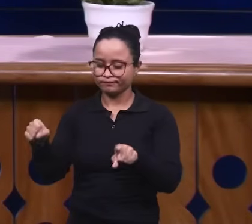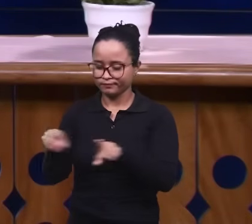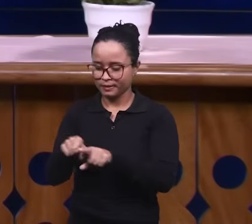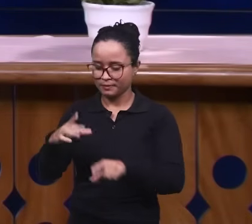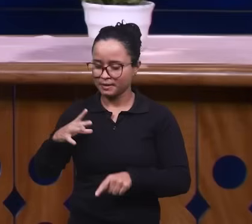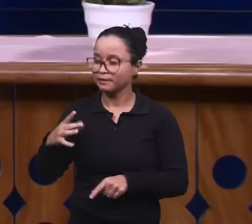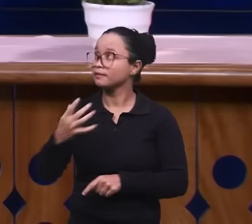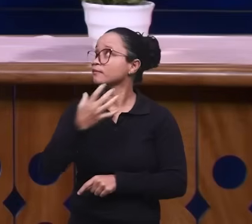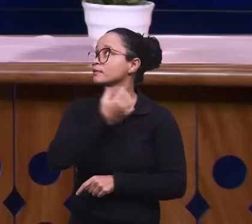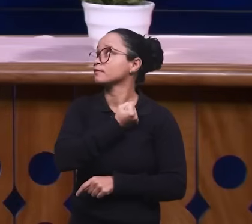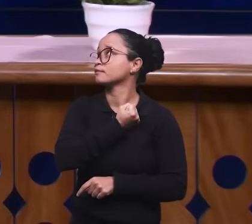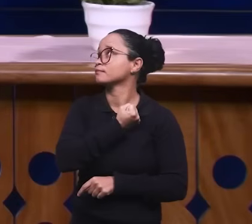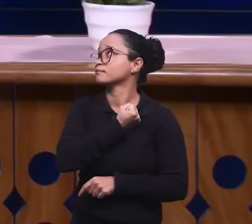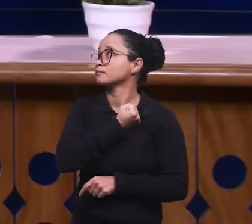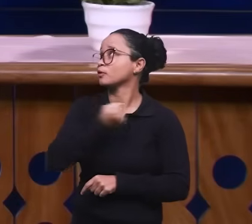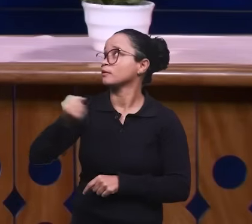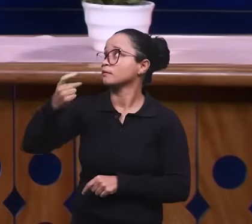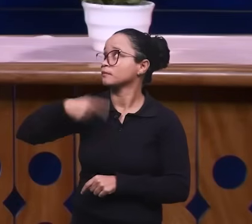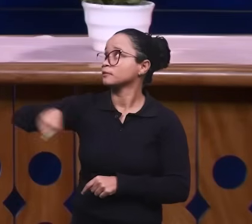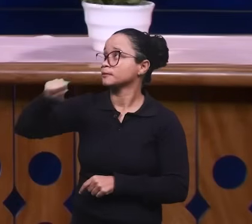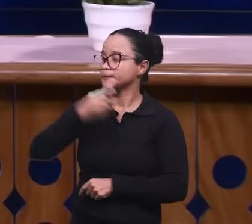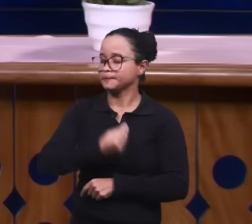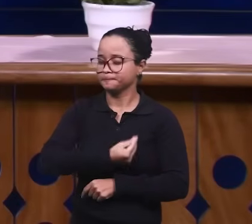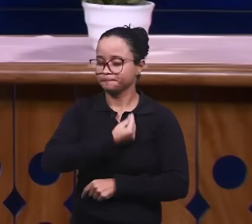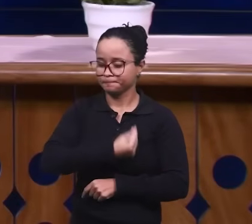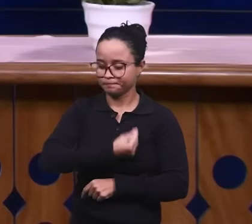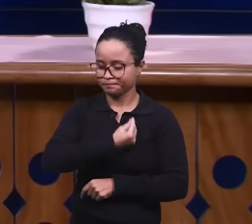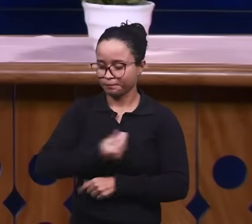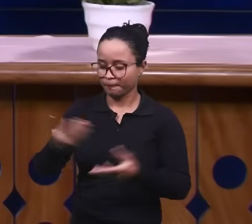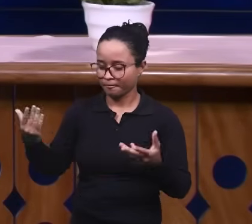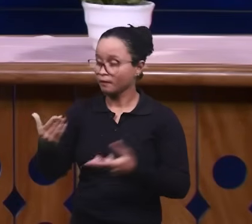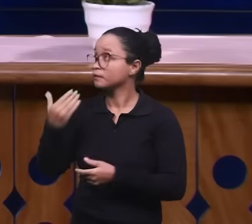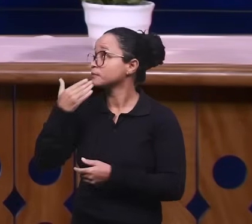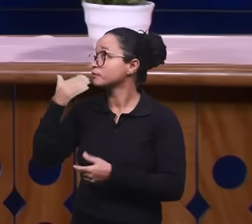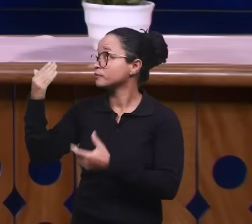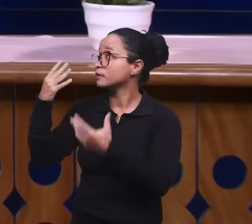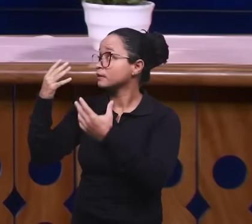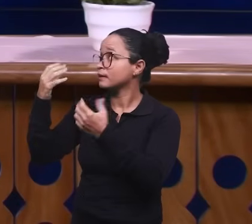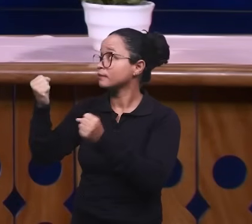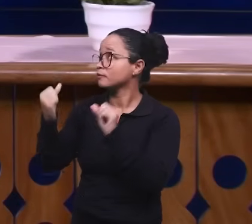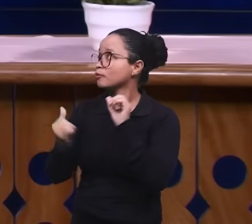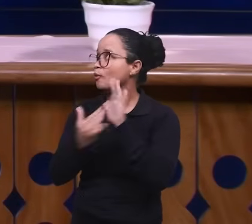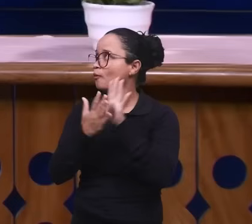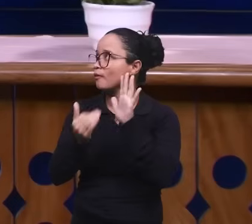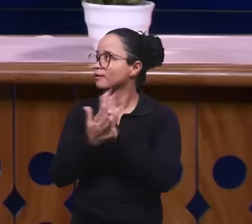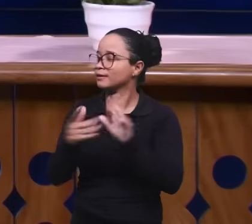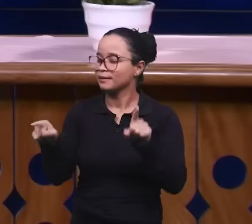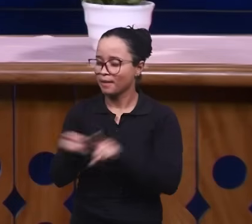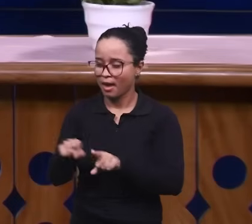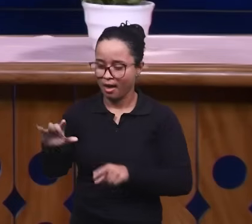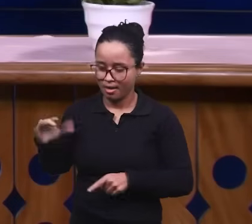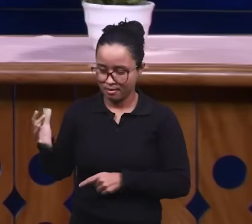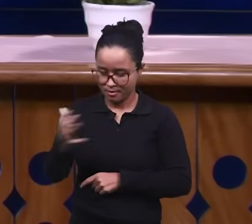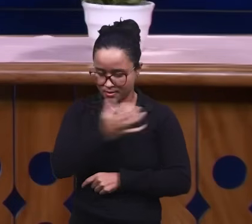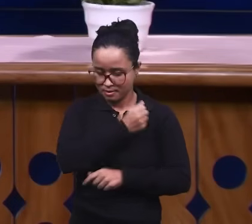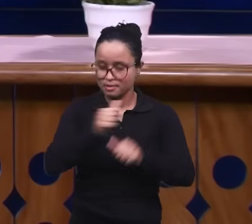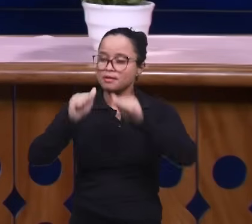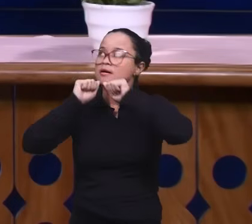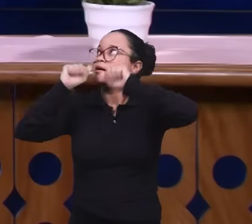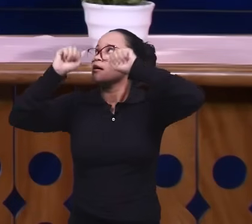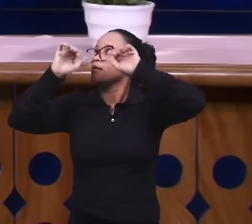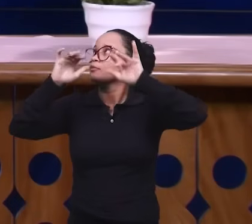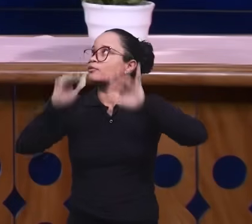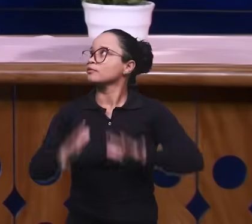salvação providenciada a nosso favor. Rogamos que aceites o nosso louvor, a nossa adoração, abençoando a